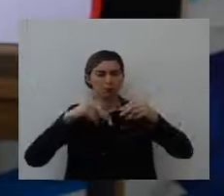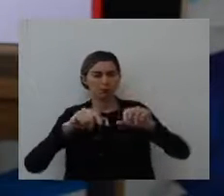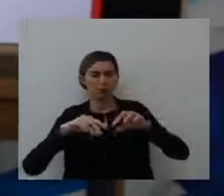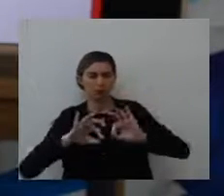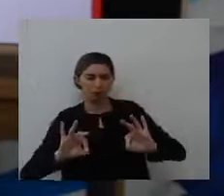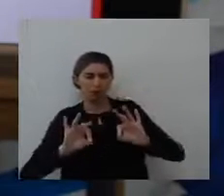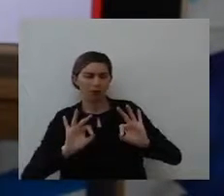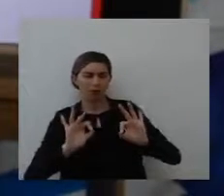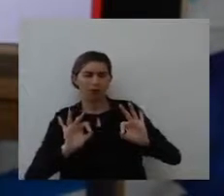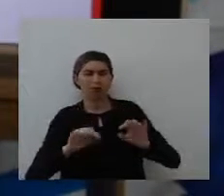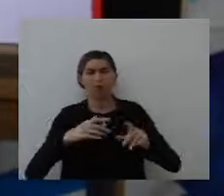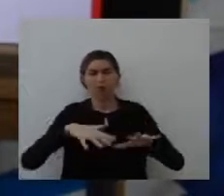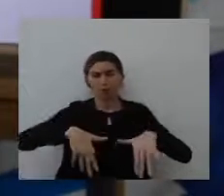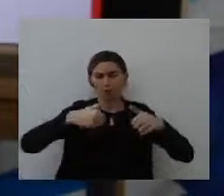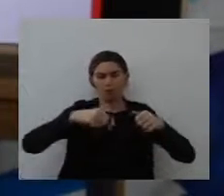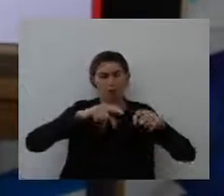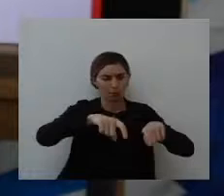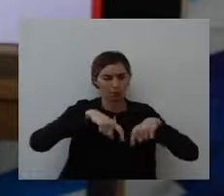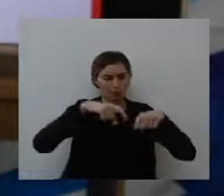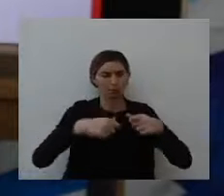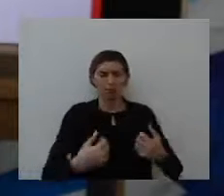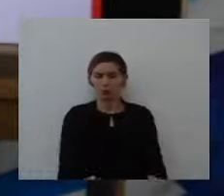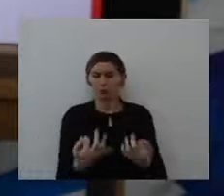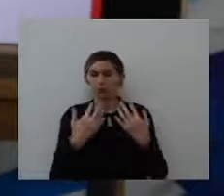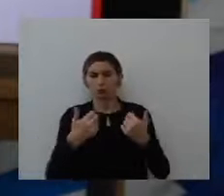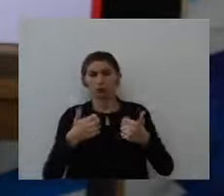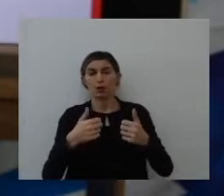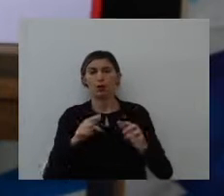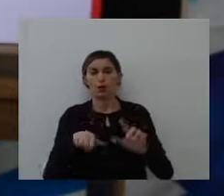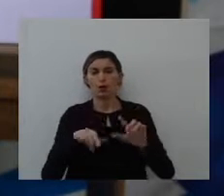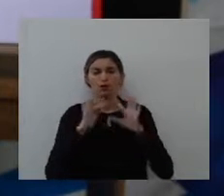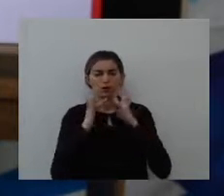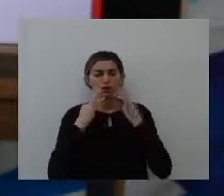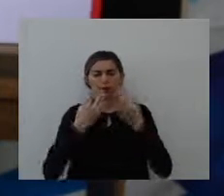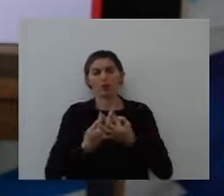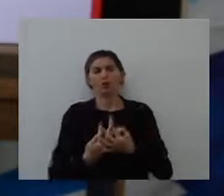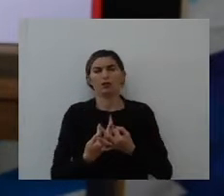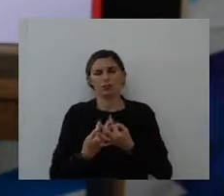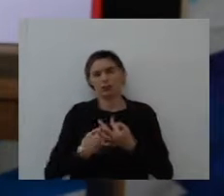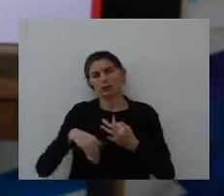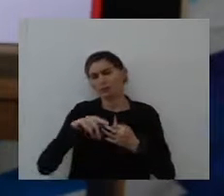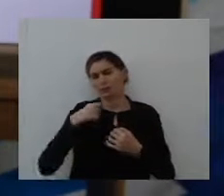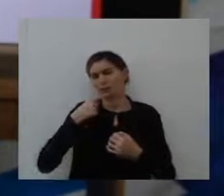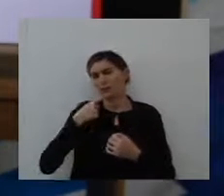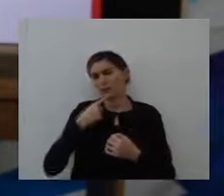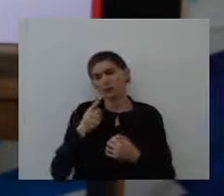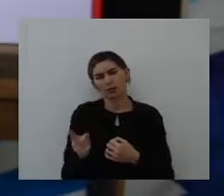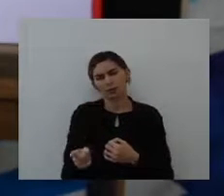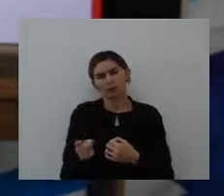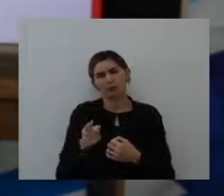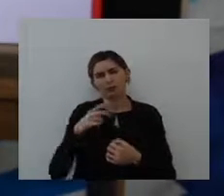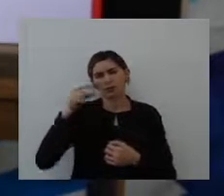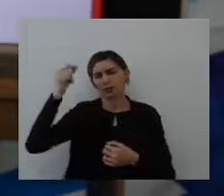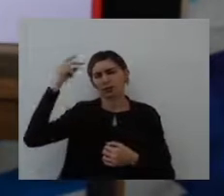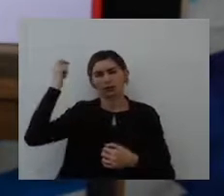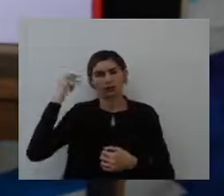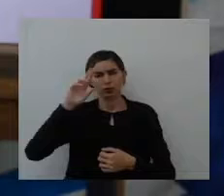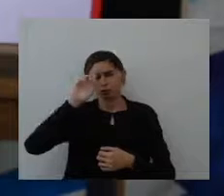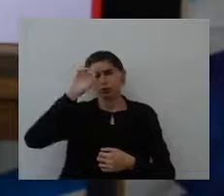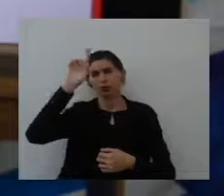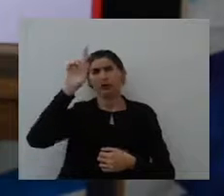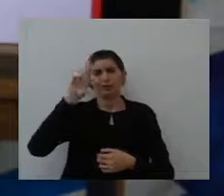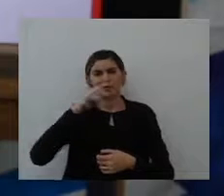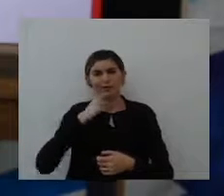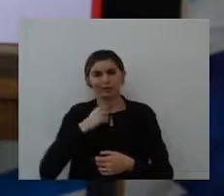as terras mais férteis e eram os parentes mais próximos aos antigos páters.